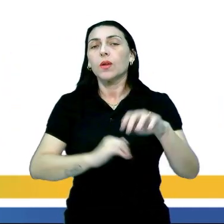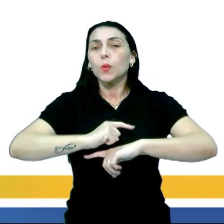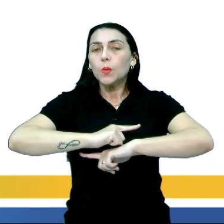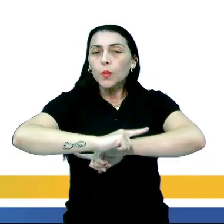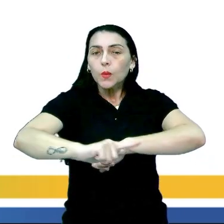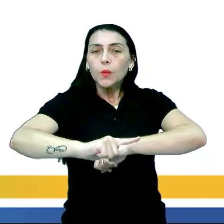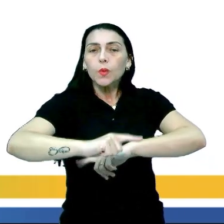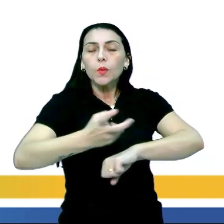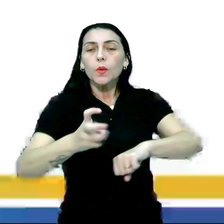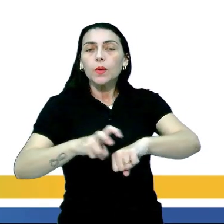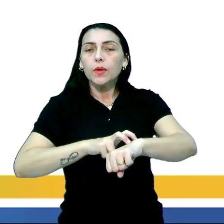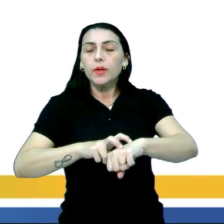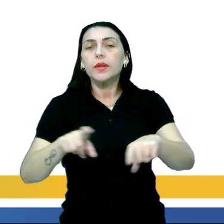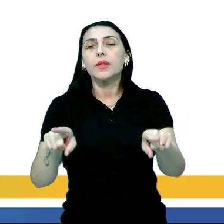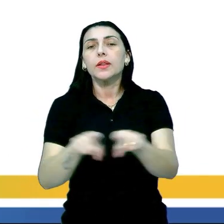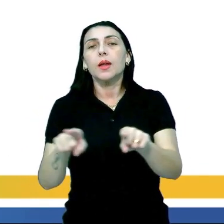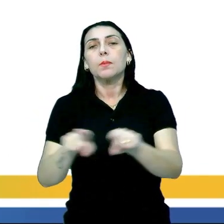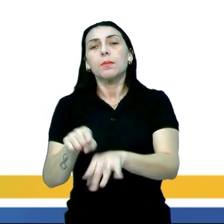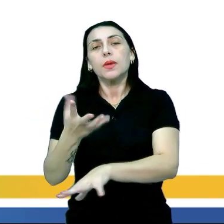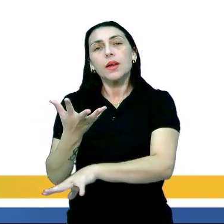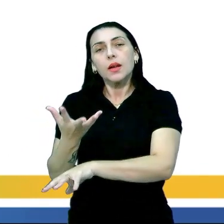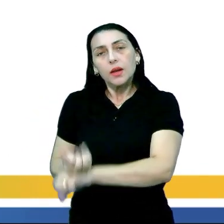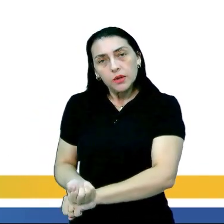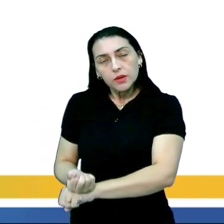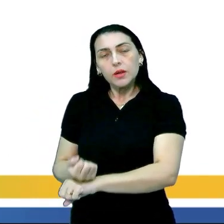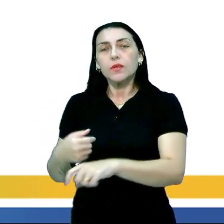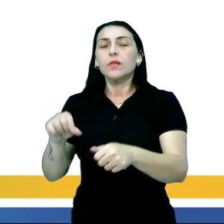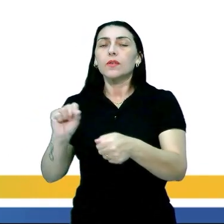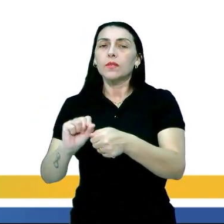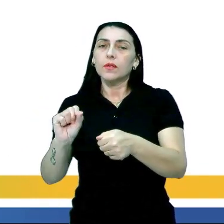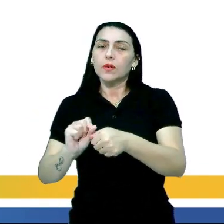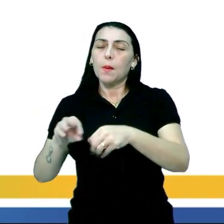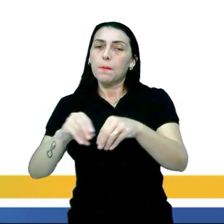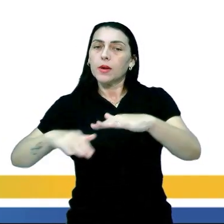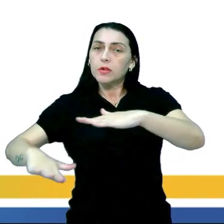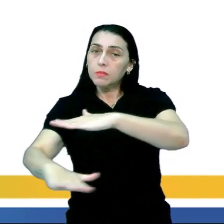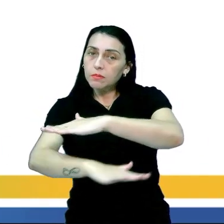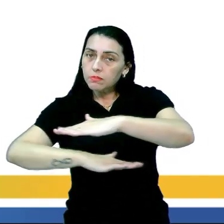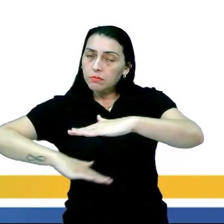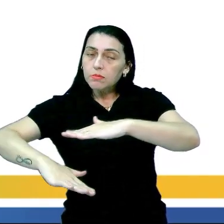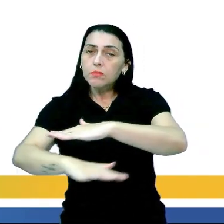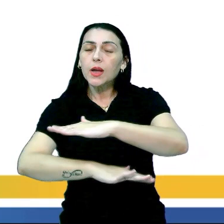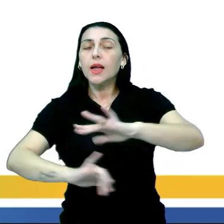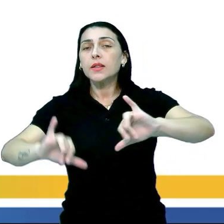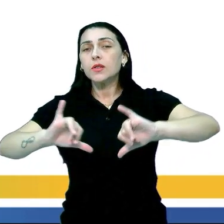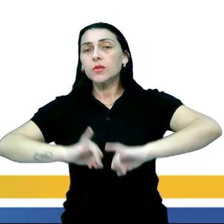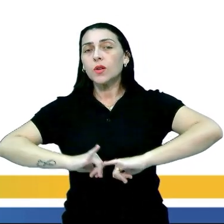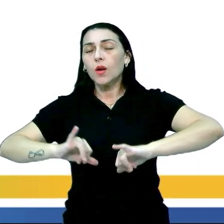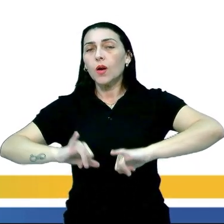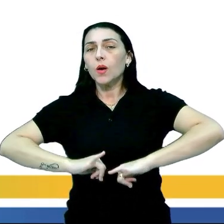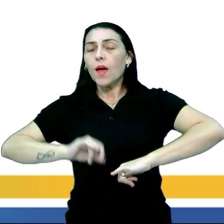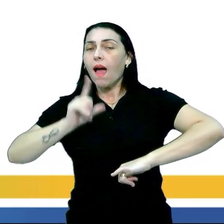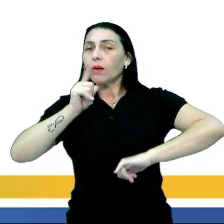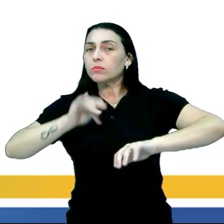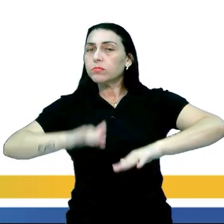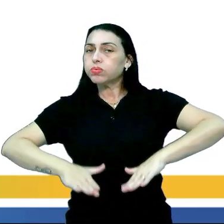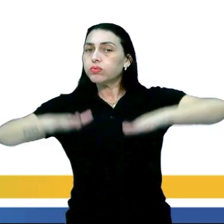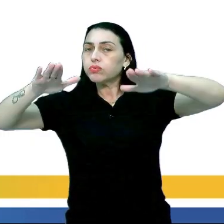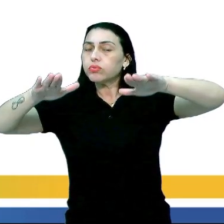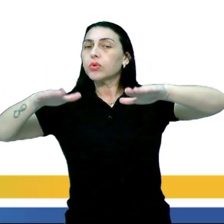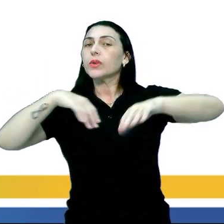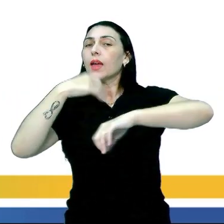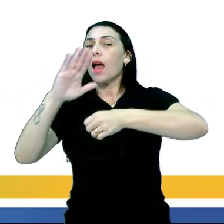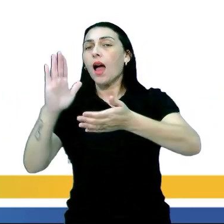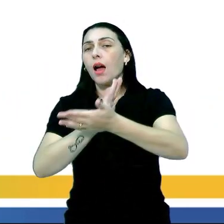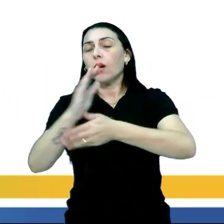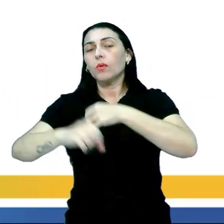campos e até mesmo a área de caatinga. É formado por terras baixas que sofrem inundações em parte do